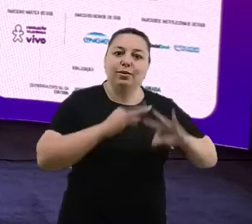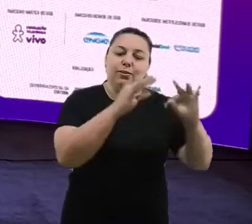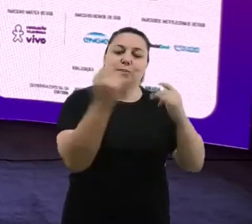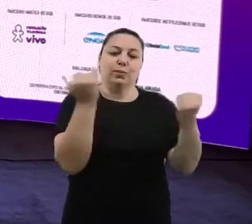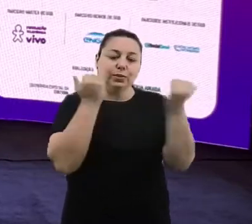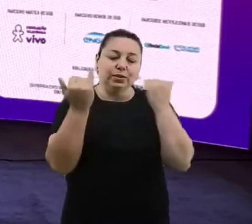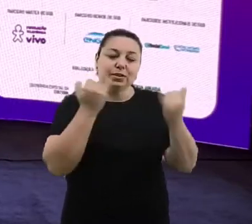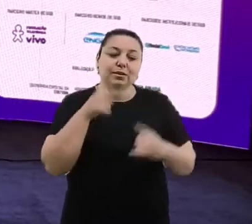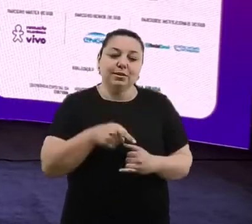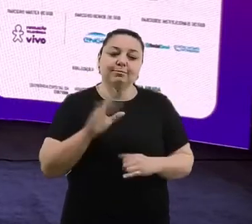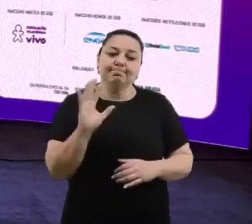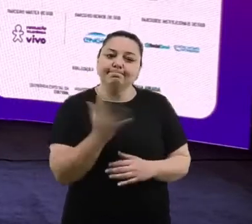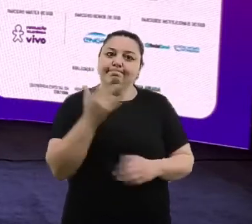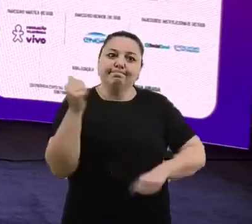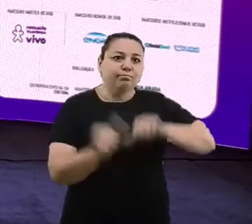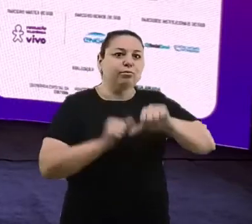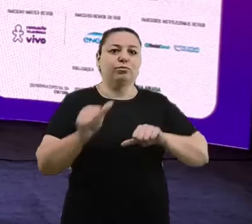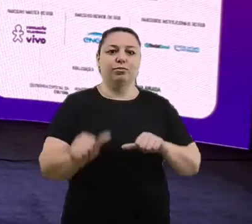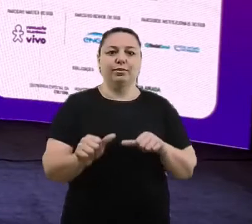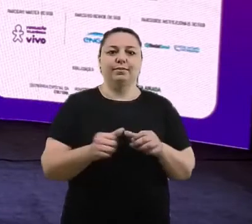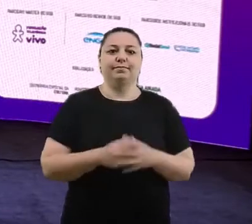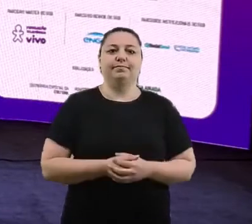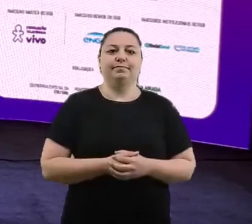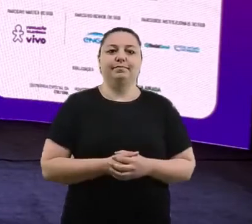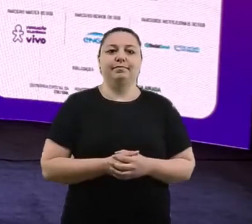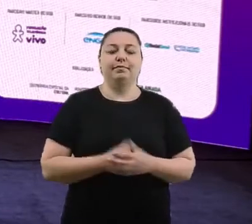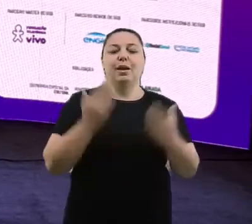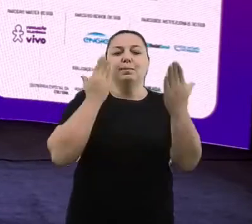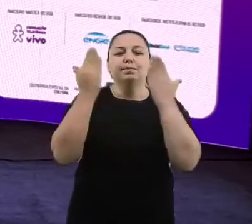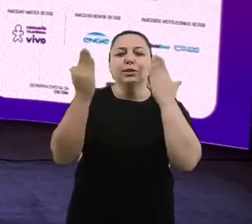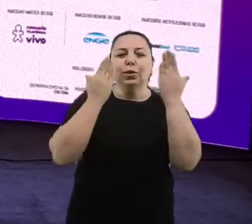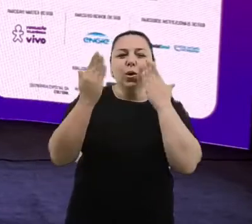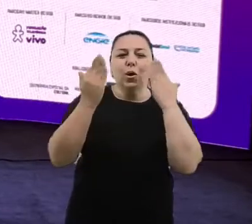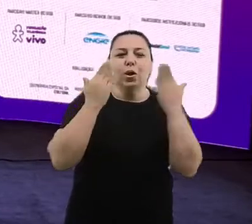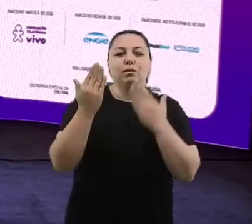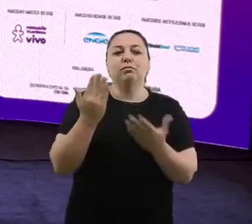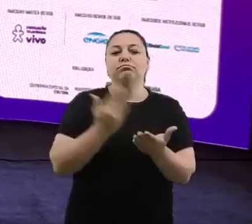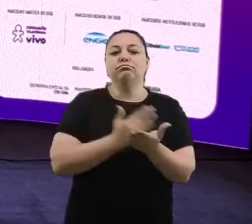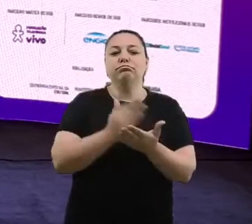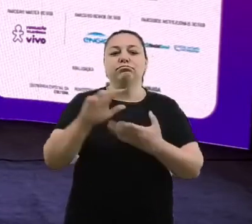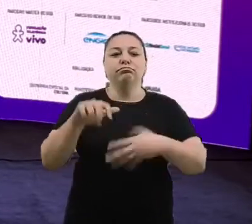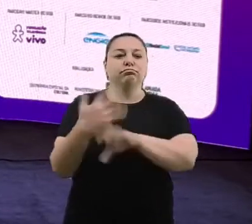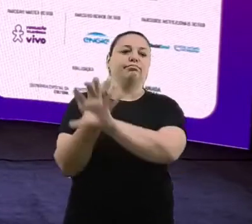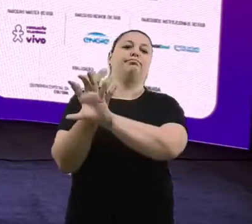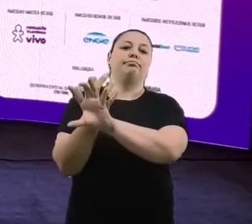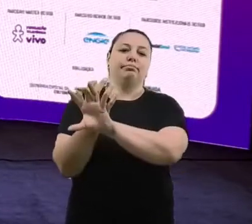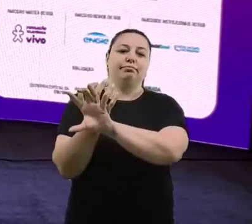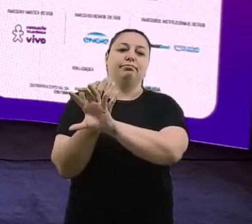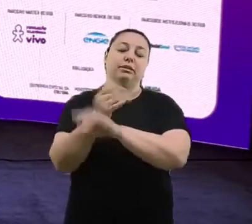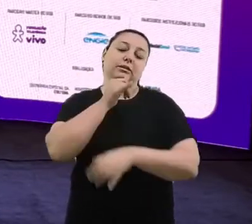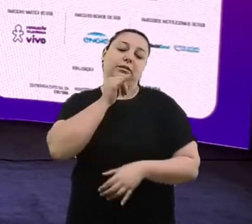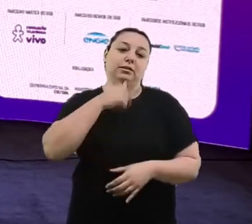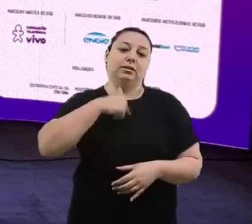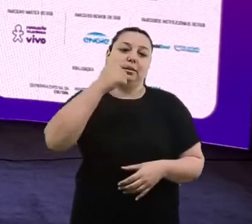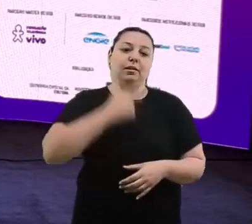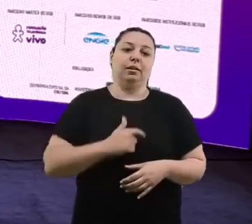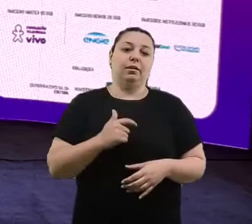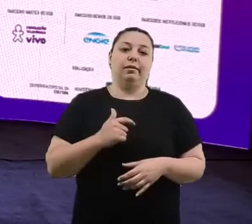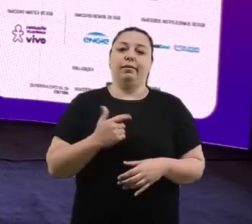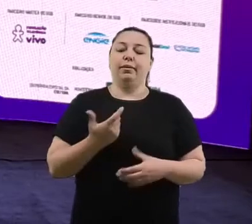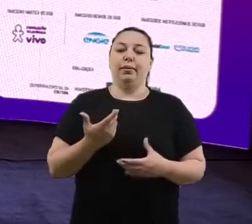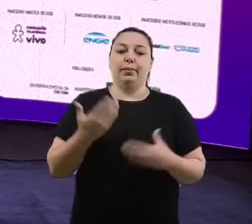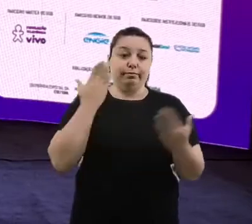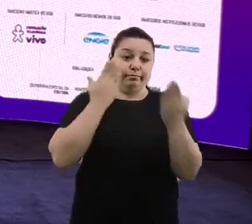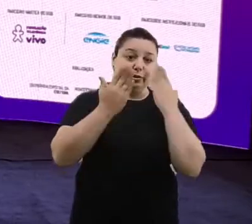Os psicólogos começaram a atender online. Eu, por exemplo, sou psicóloga, circulo num grande número